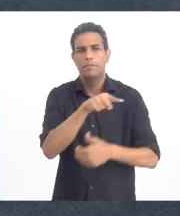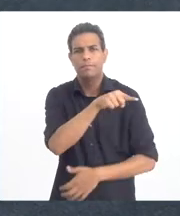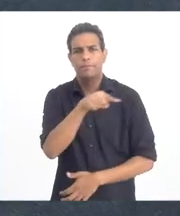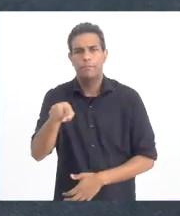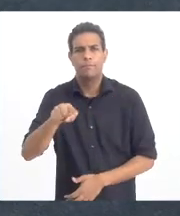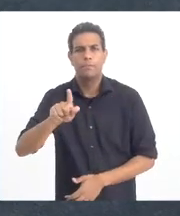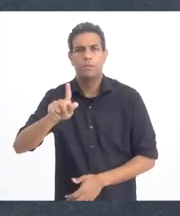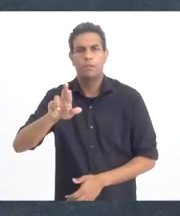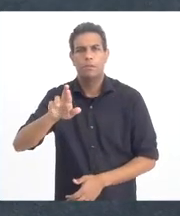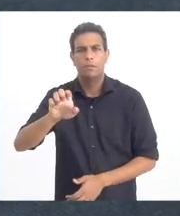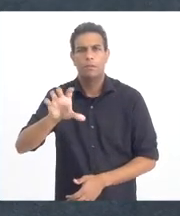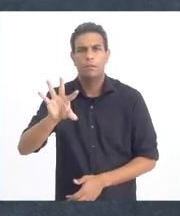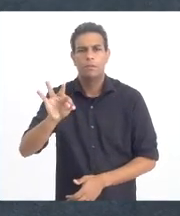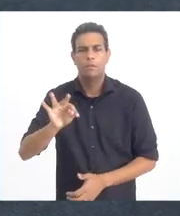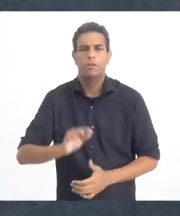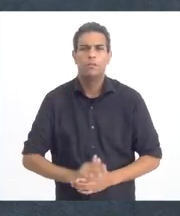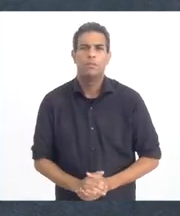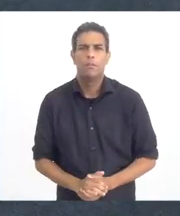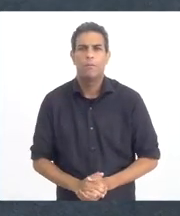GRET.